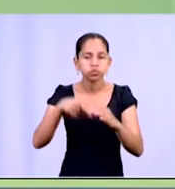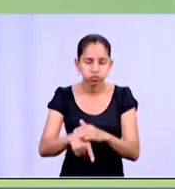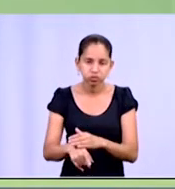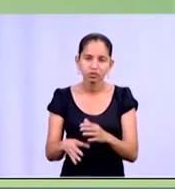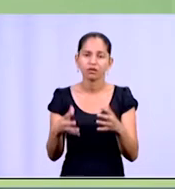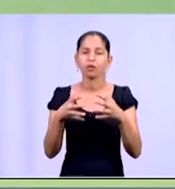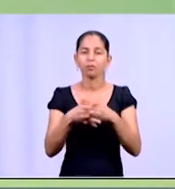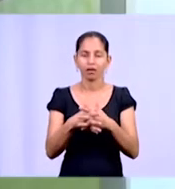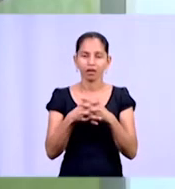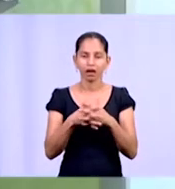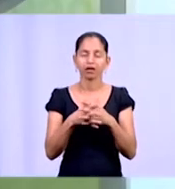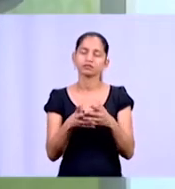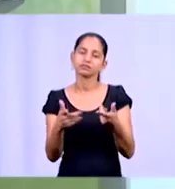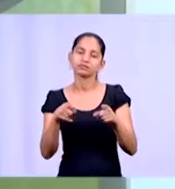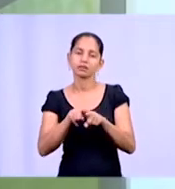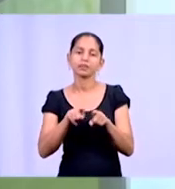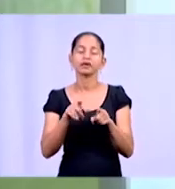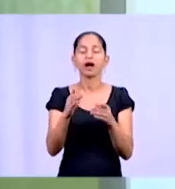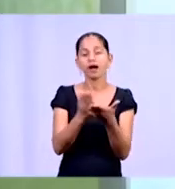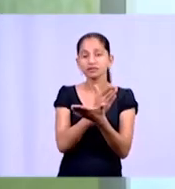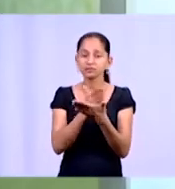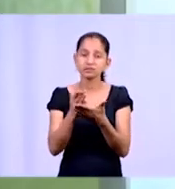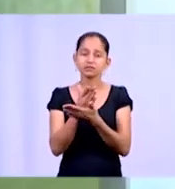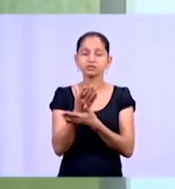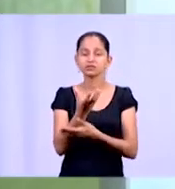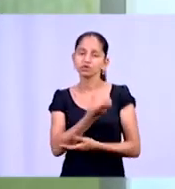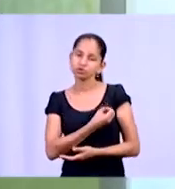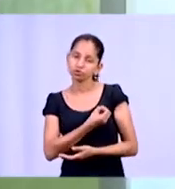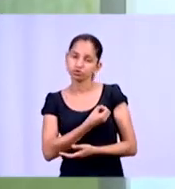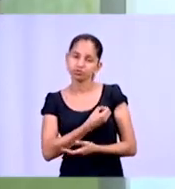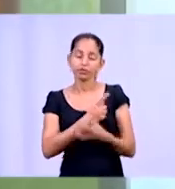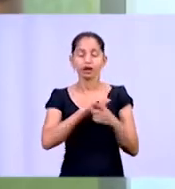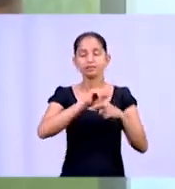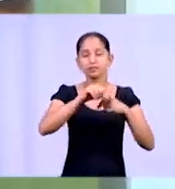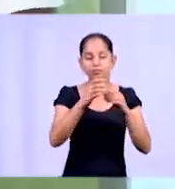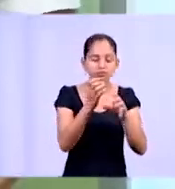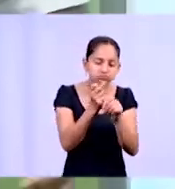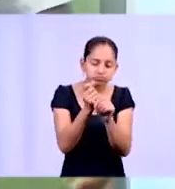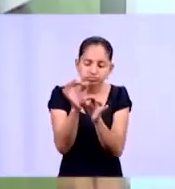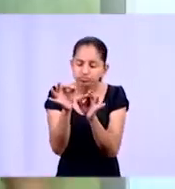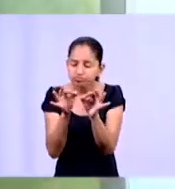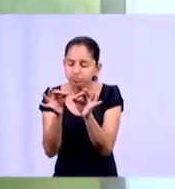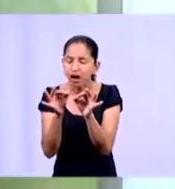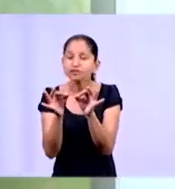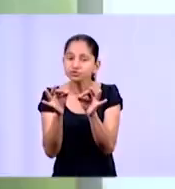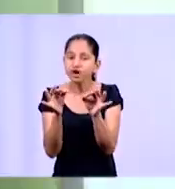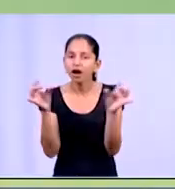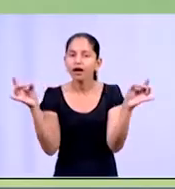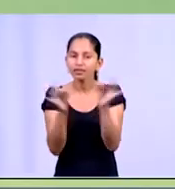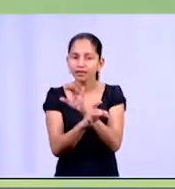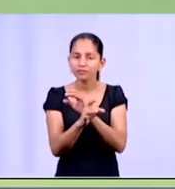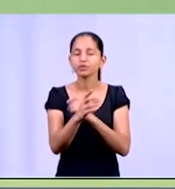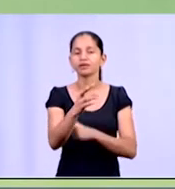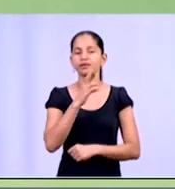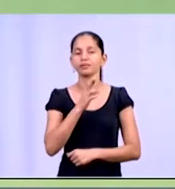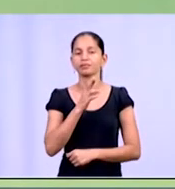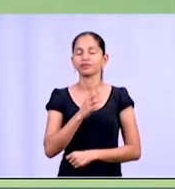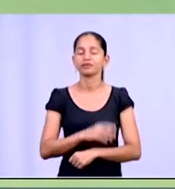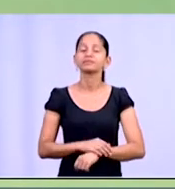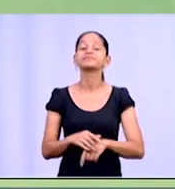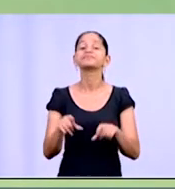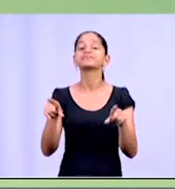gente usava as medidas e a partir dessas medidas nos dava uma resposta sobre o que a gente desejava, né? Uma